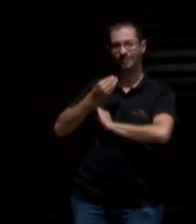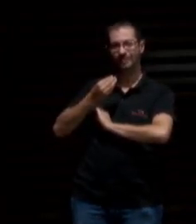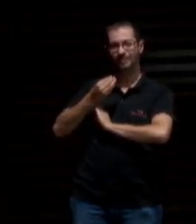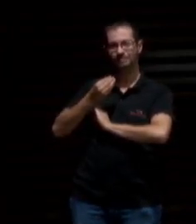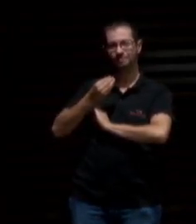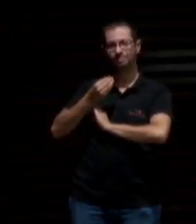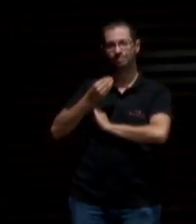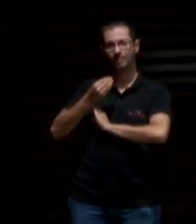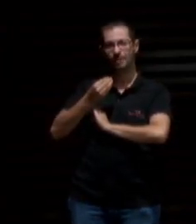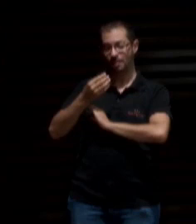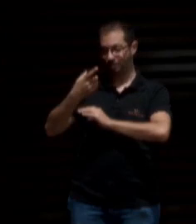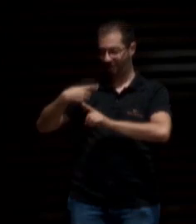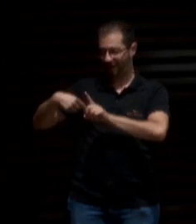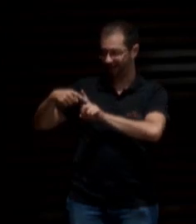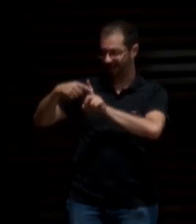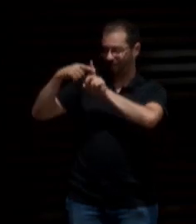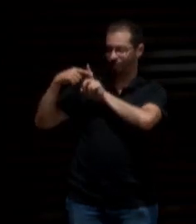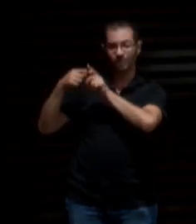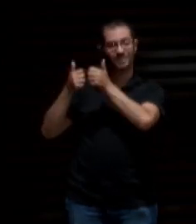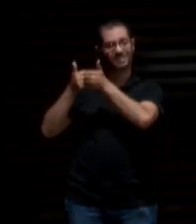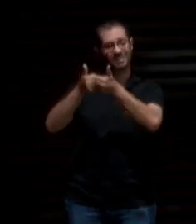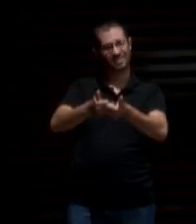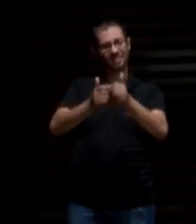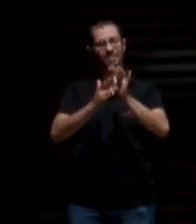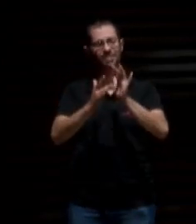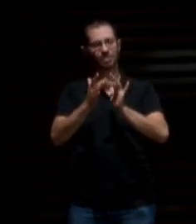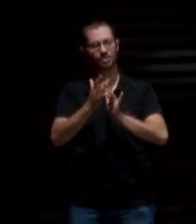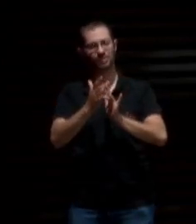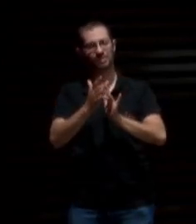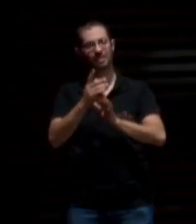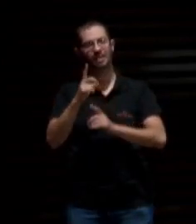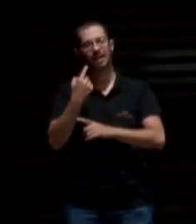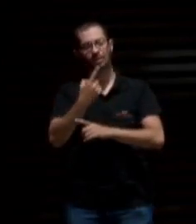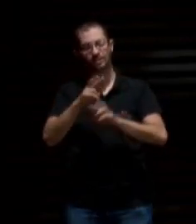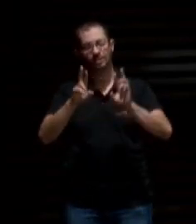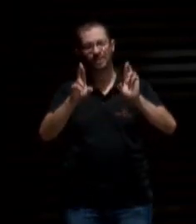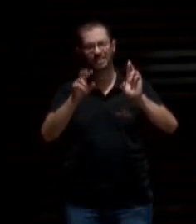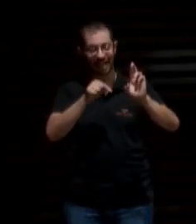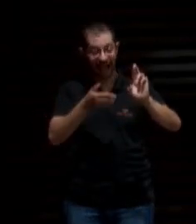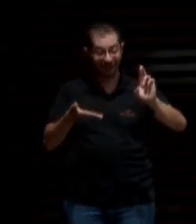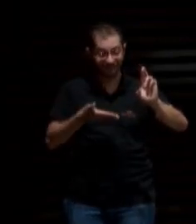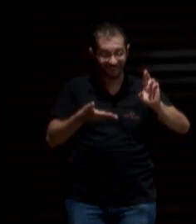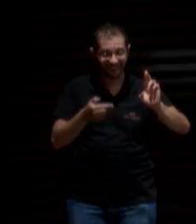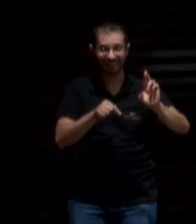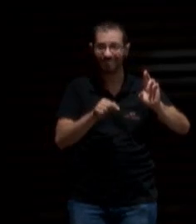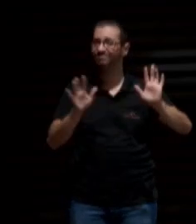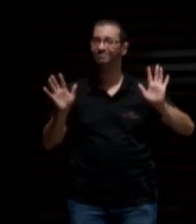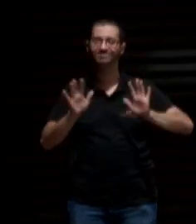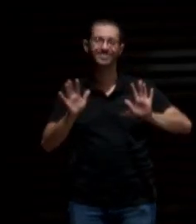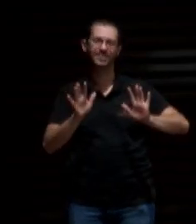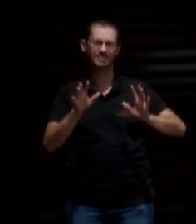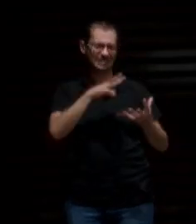Acerta a tua teologia, amado. A nossa alegria, a nossa esperança está no porvir, não no aqui, nesse mundinho podre.